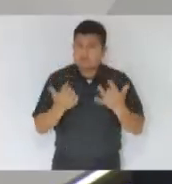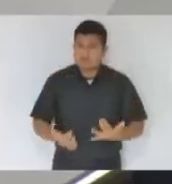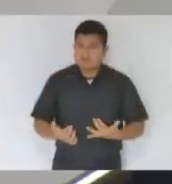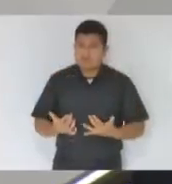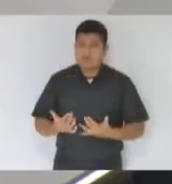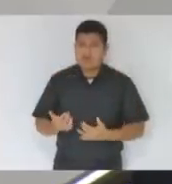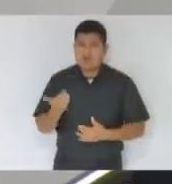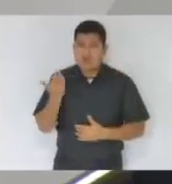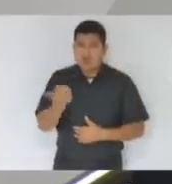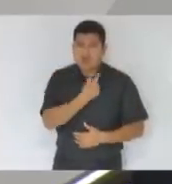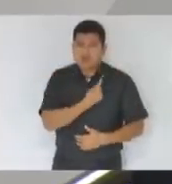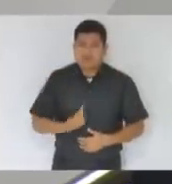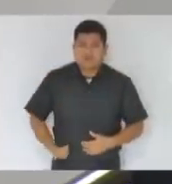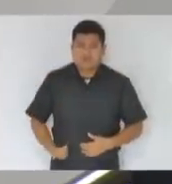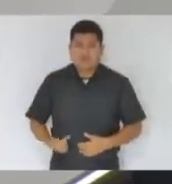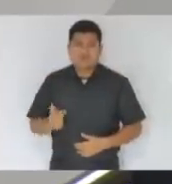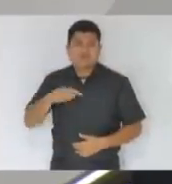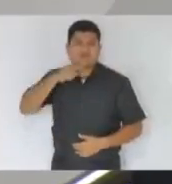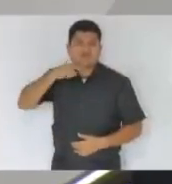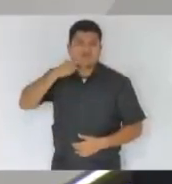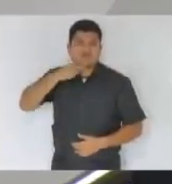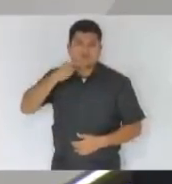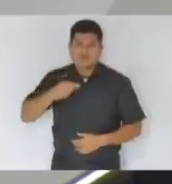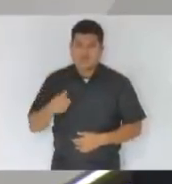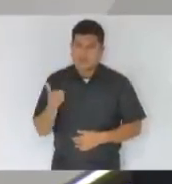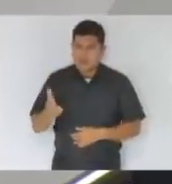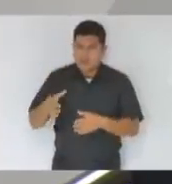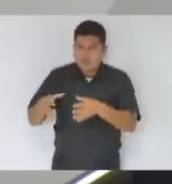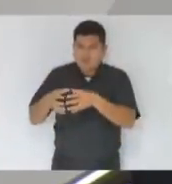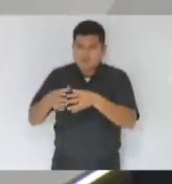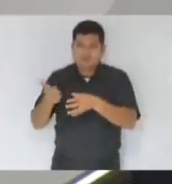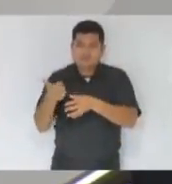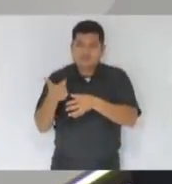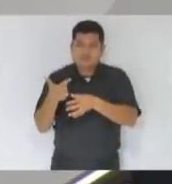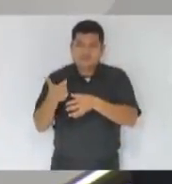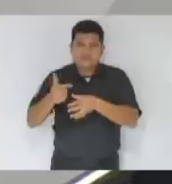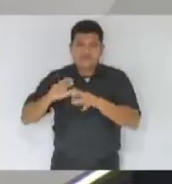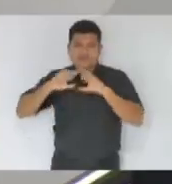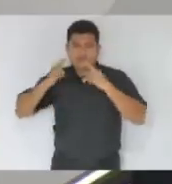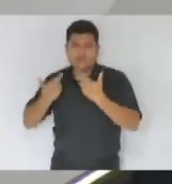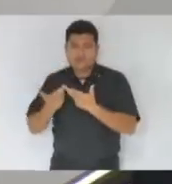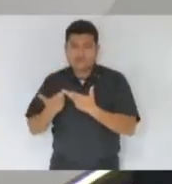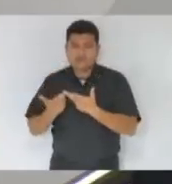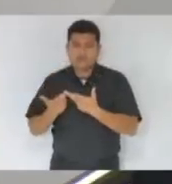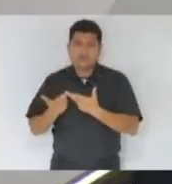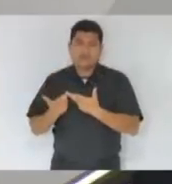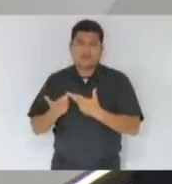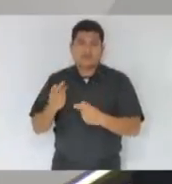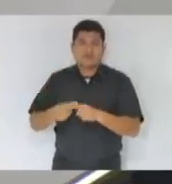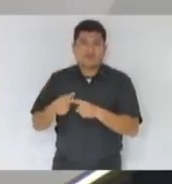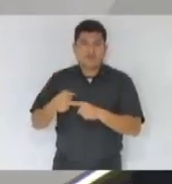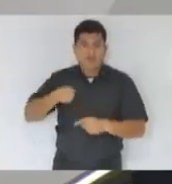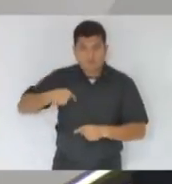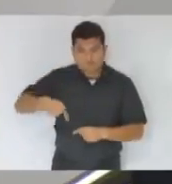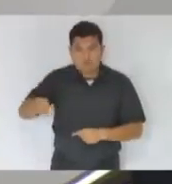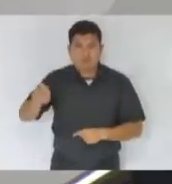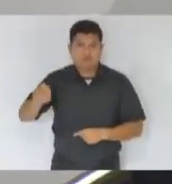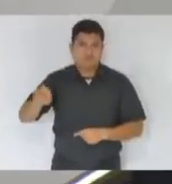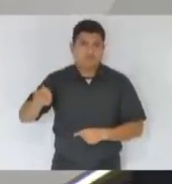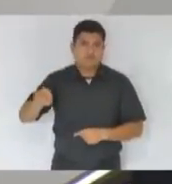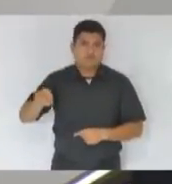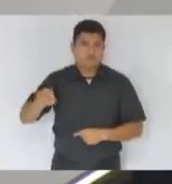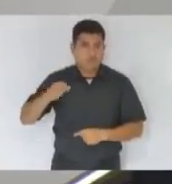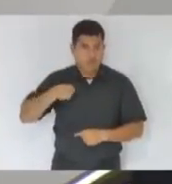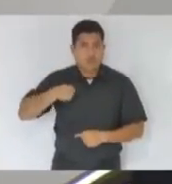reunir 12 apóstolos que seja numa reunião. Pois na reunião eu estava lá. Na reunião eu estava